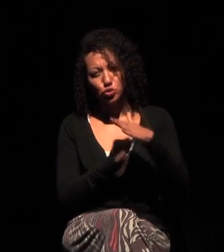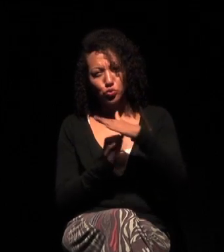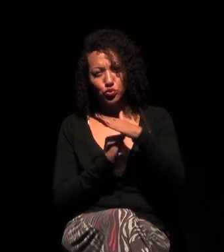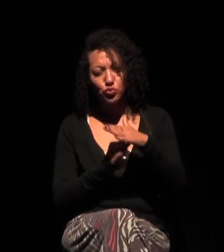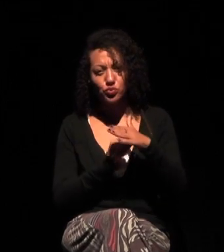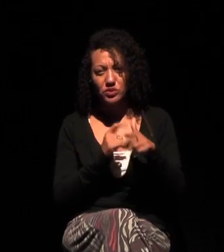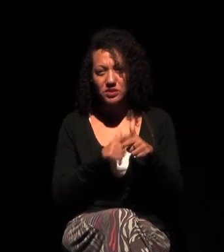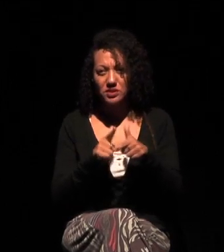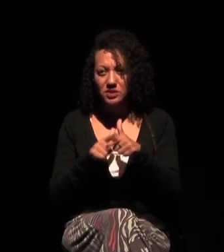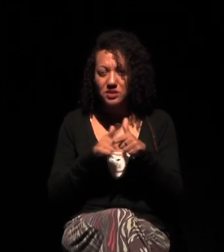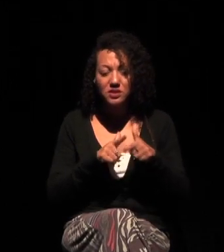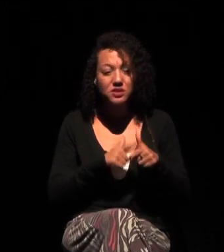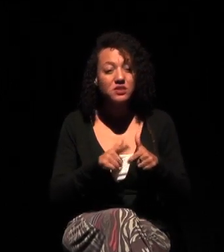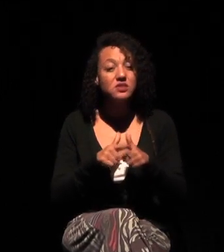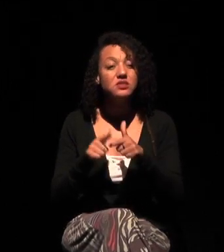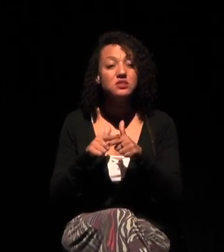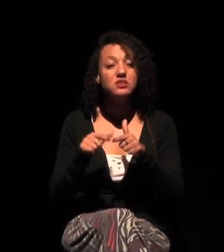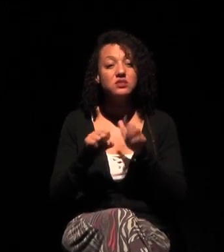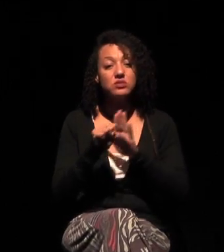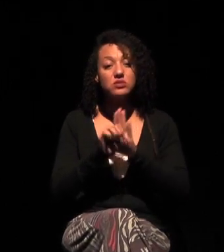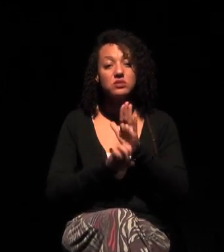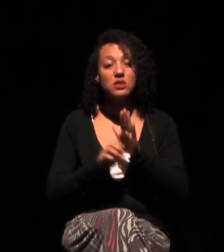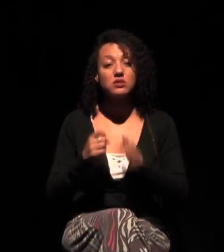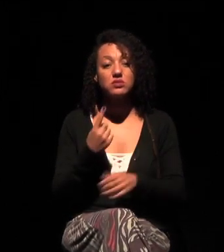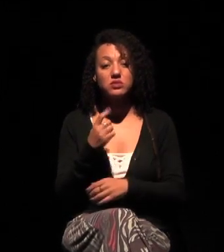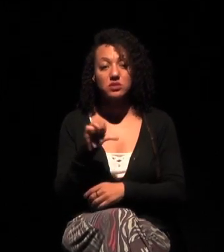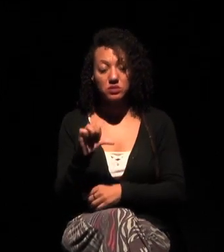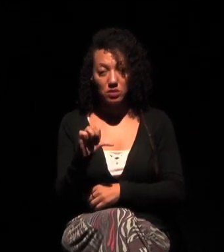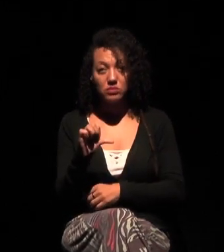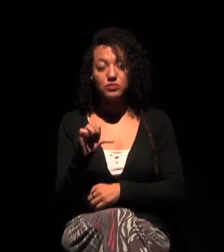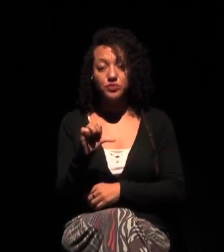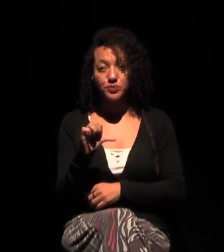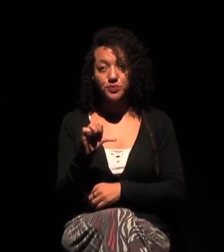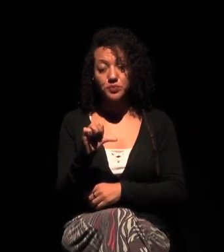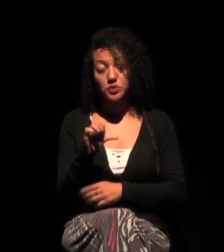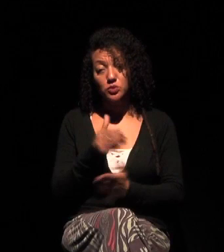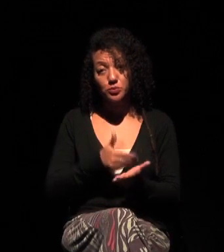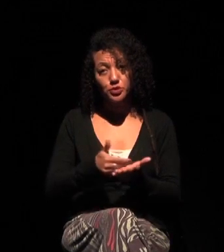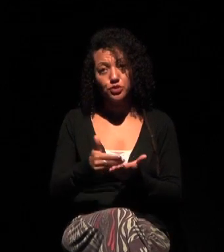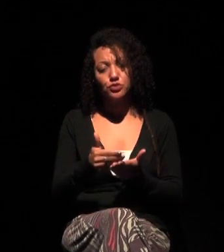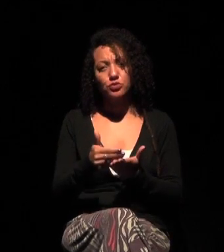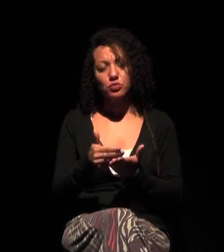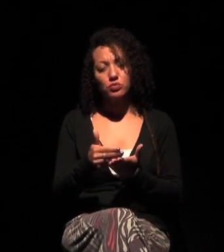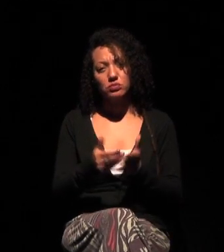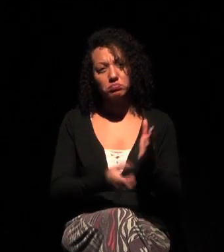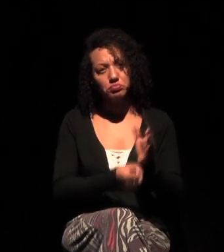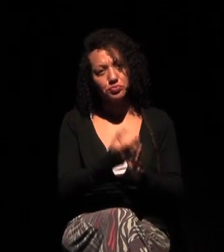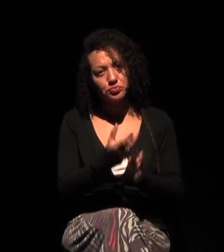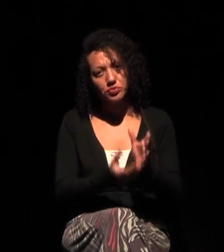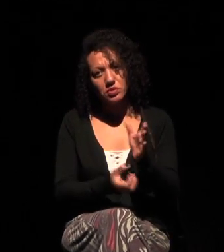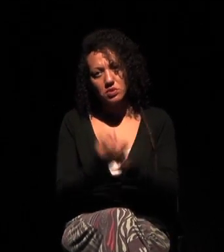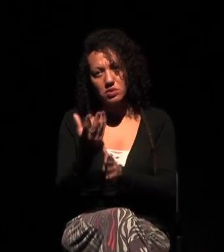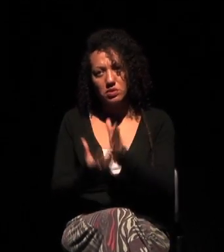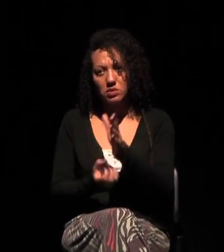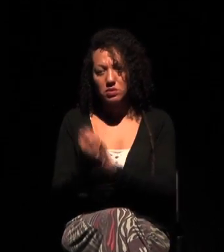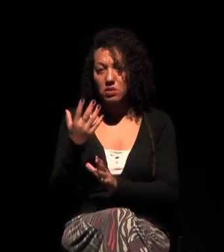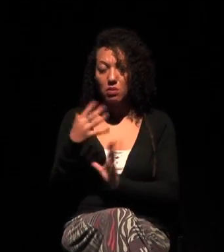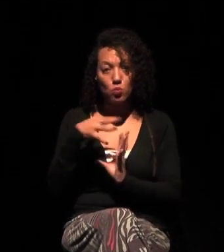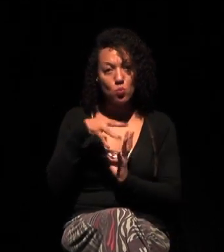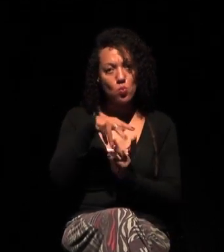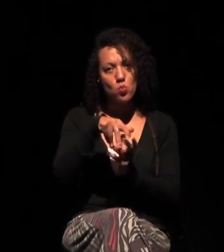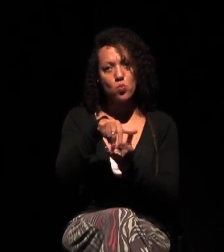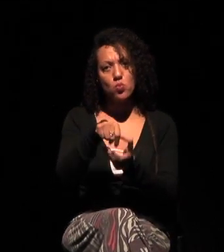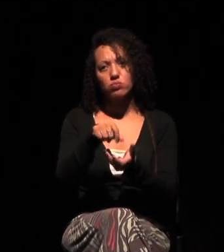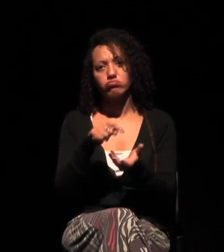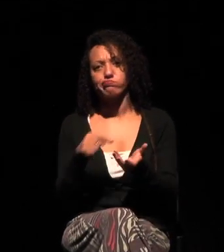contatos século 19 sobretudo foram sendo criadas e foram sendo impostas em todo o mundo o